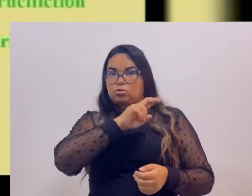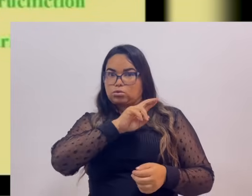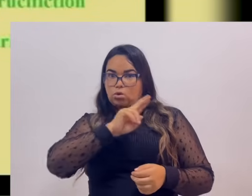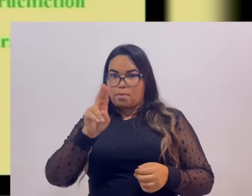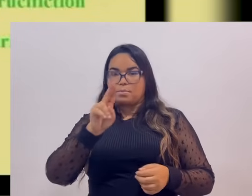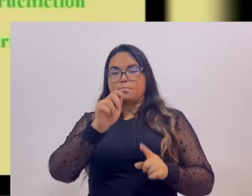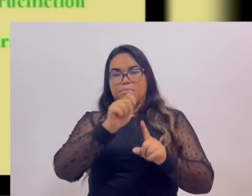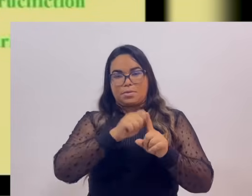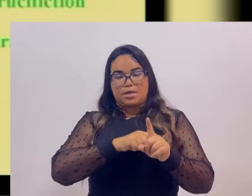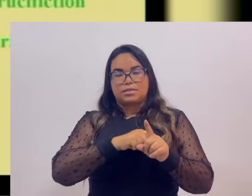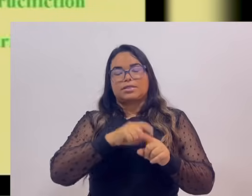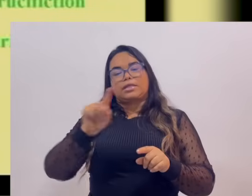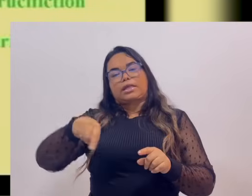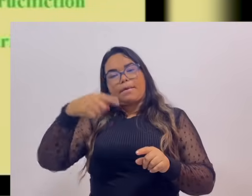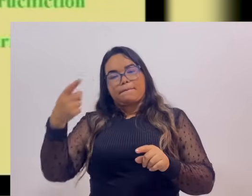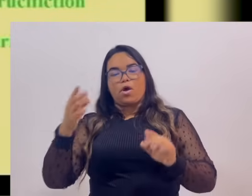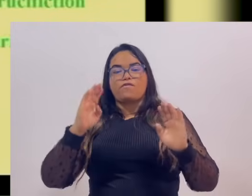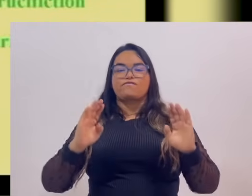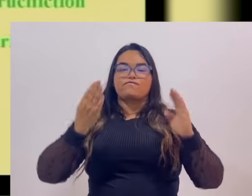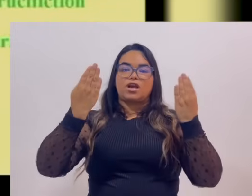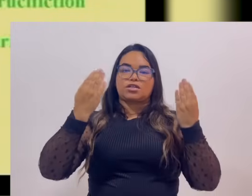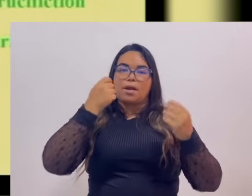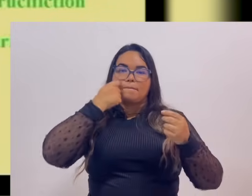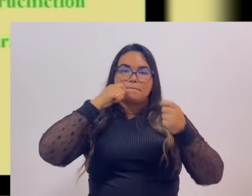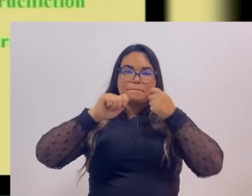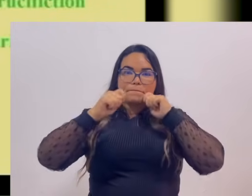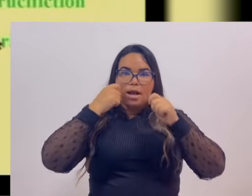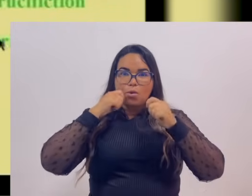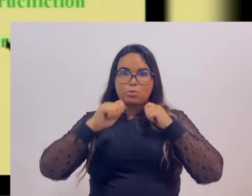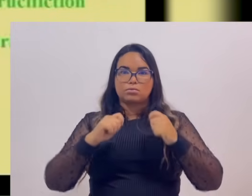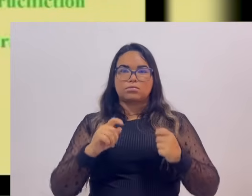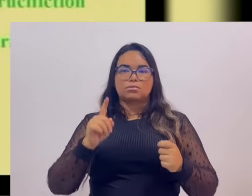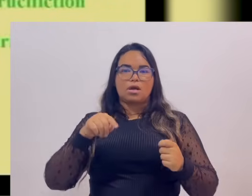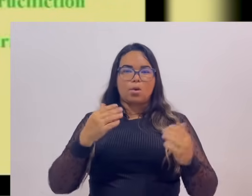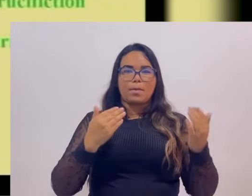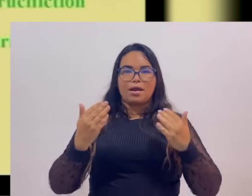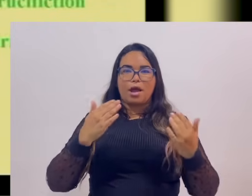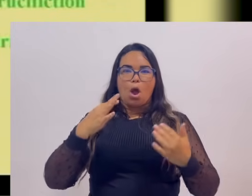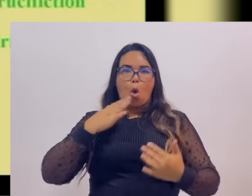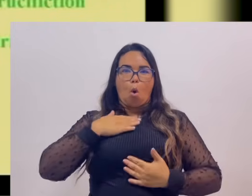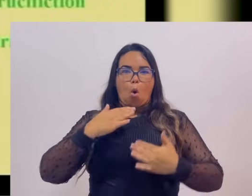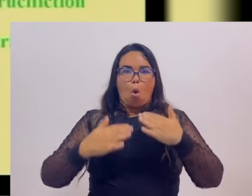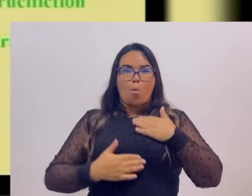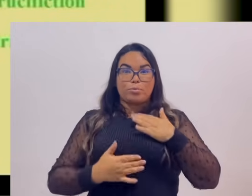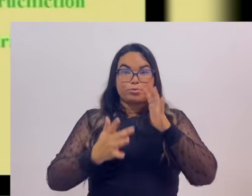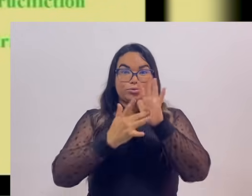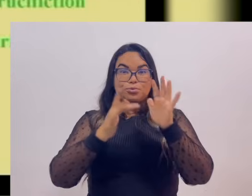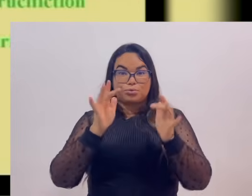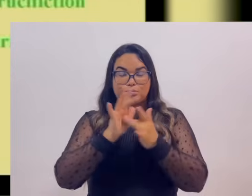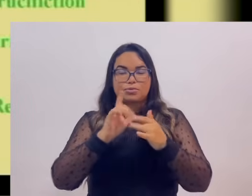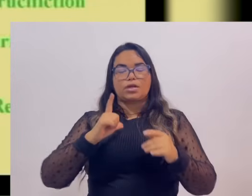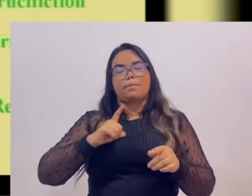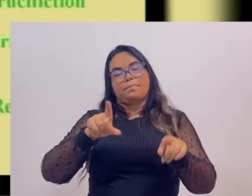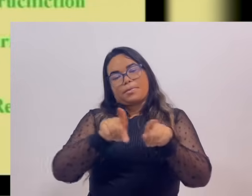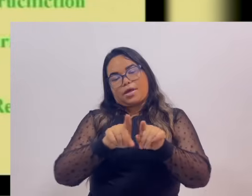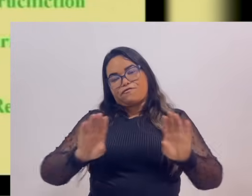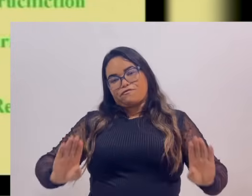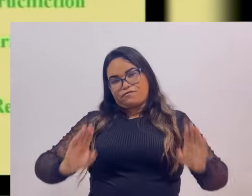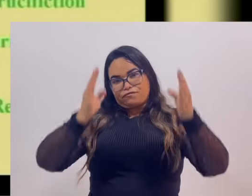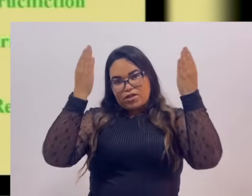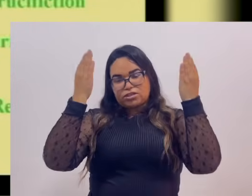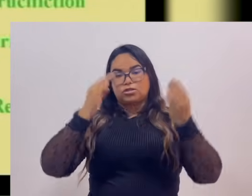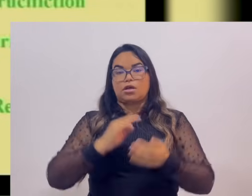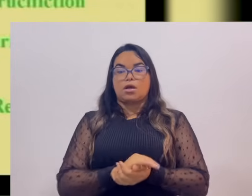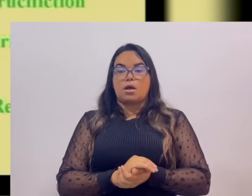em seguida havia a festa dos pães asmos no dia seguinte este é Cristo corpo de Cristo